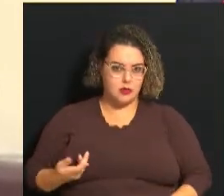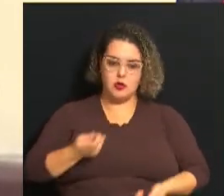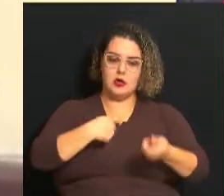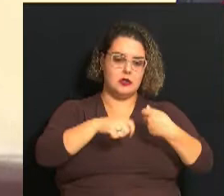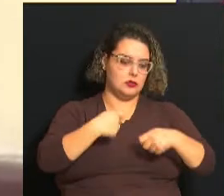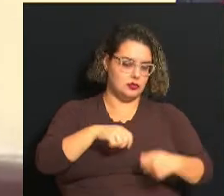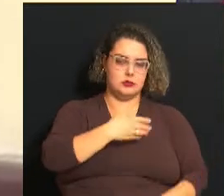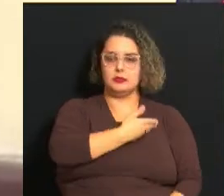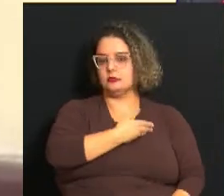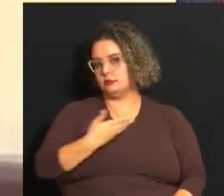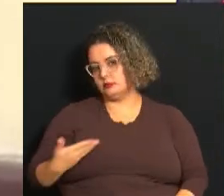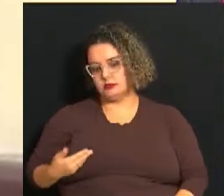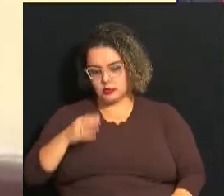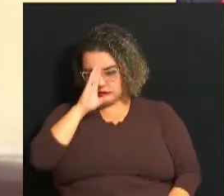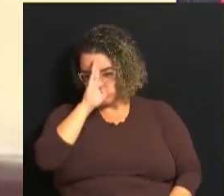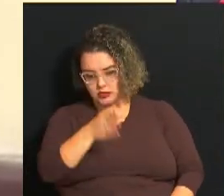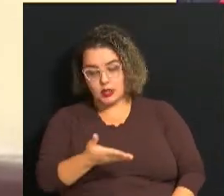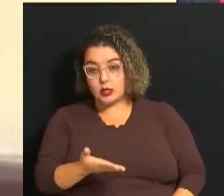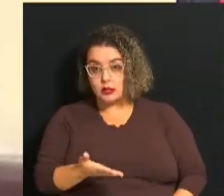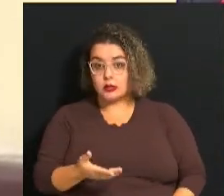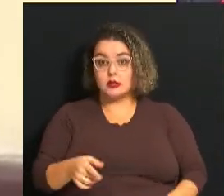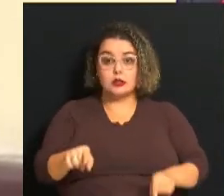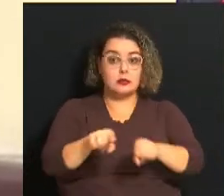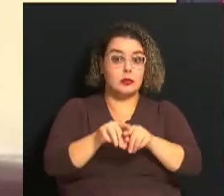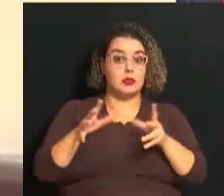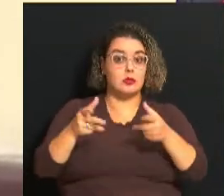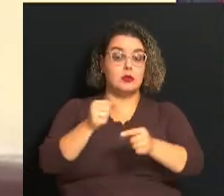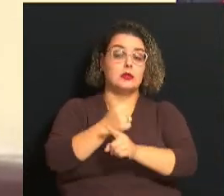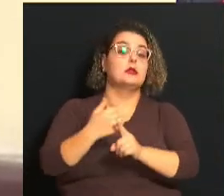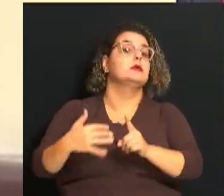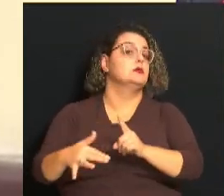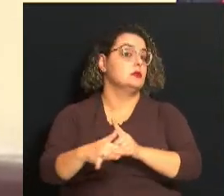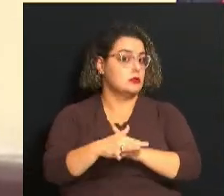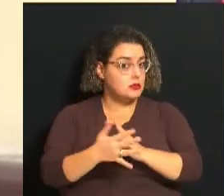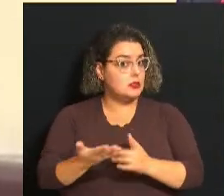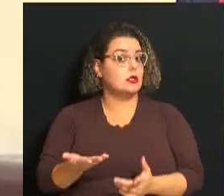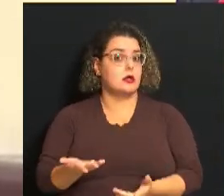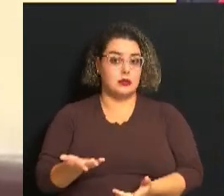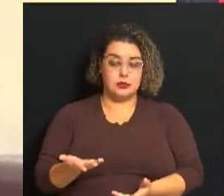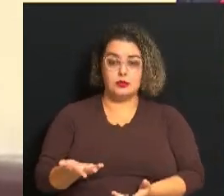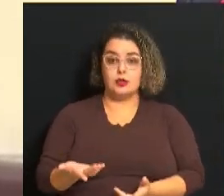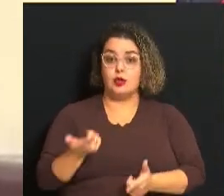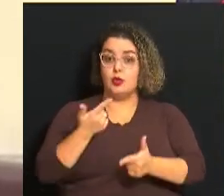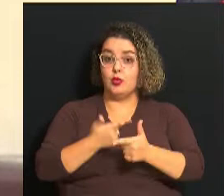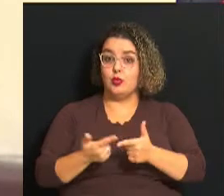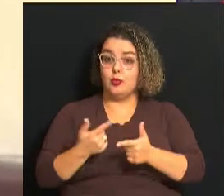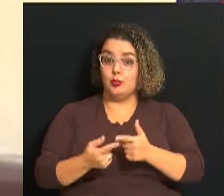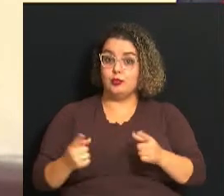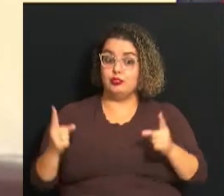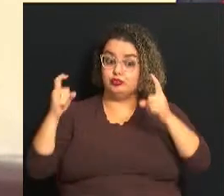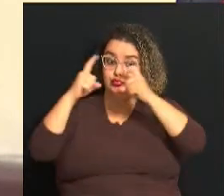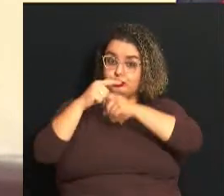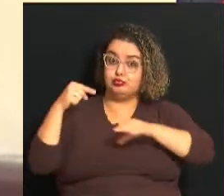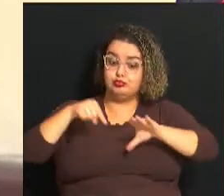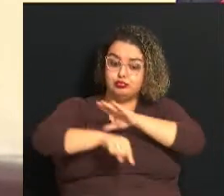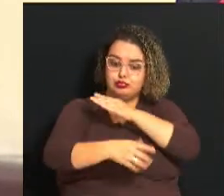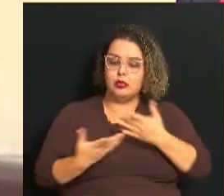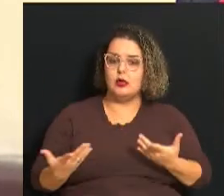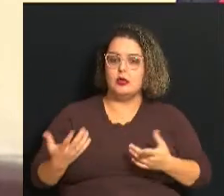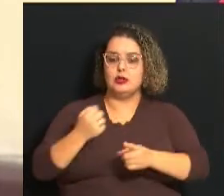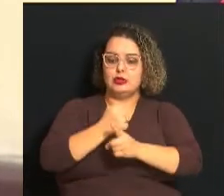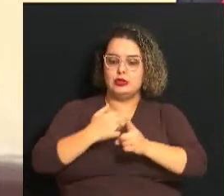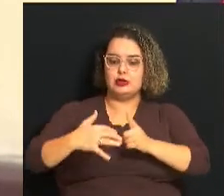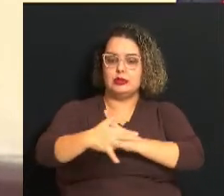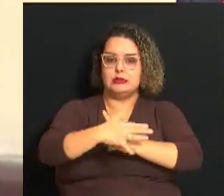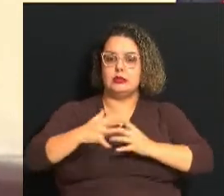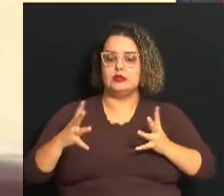administração pública direta e também toda a sociedade então estamos lidando com um problema complexo de natureza a iva social